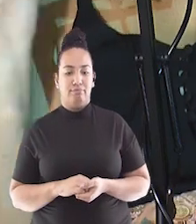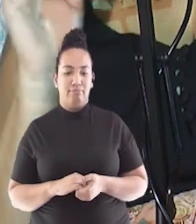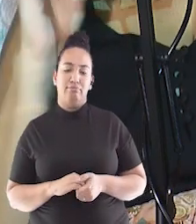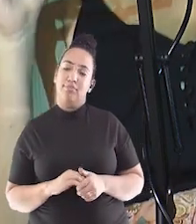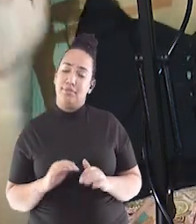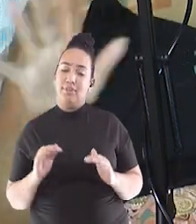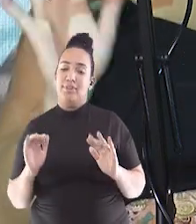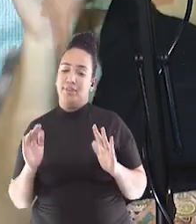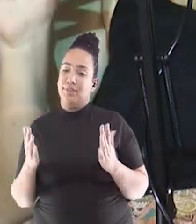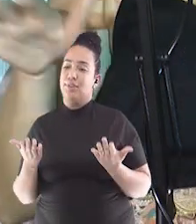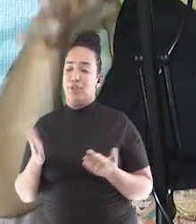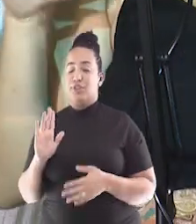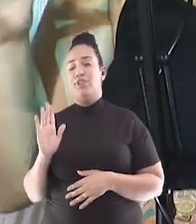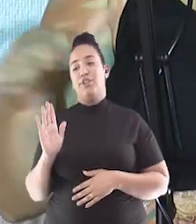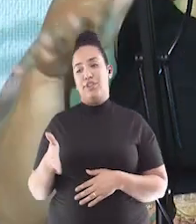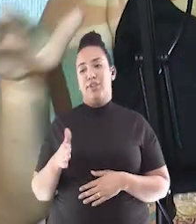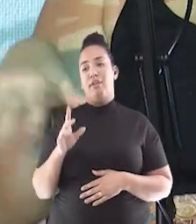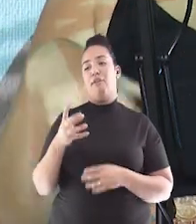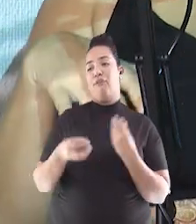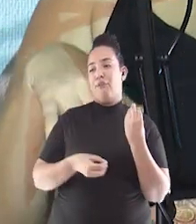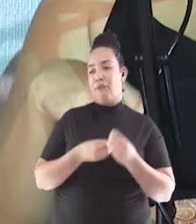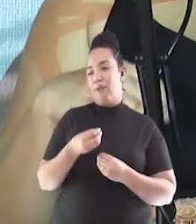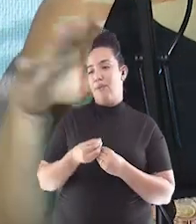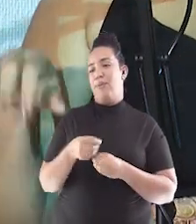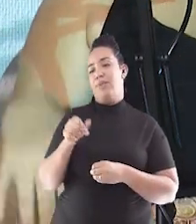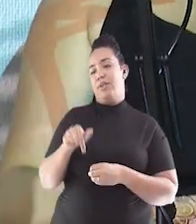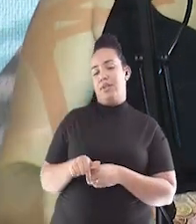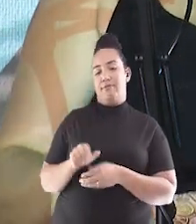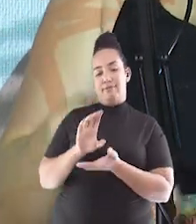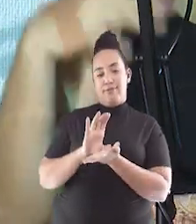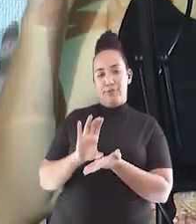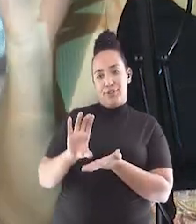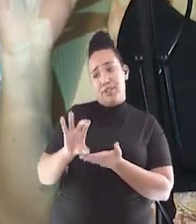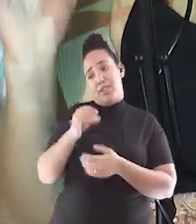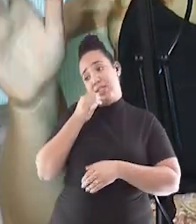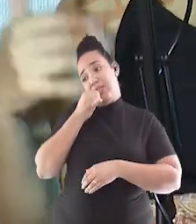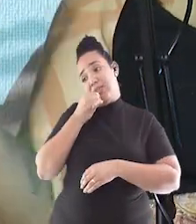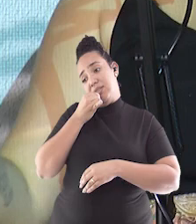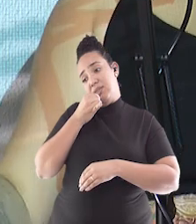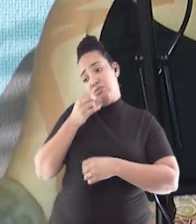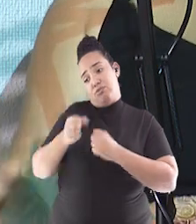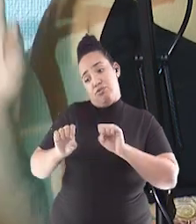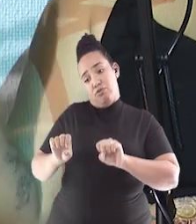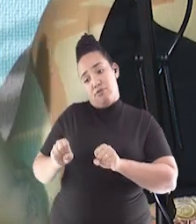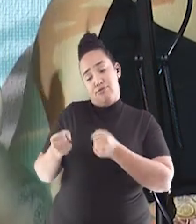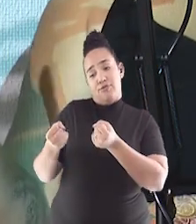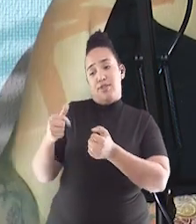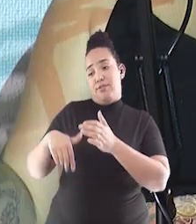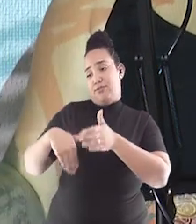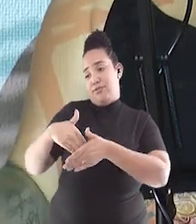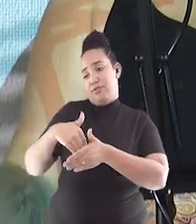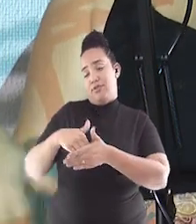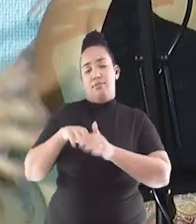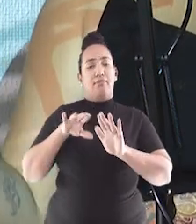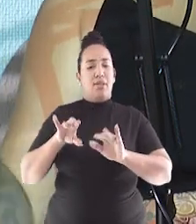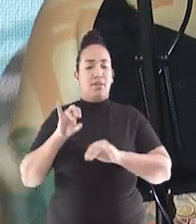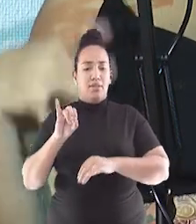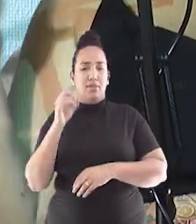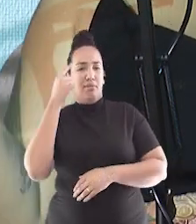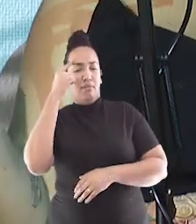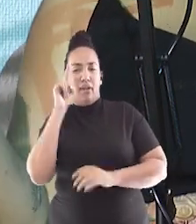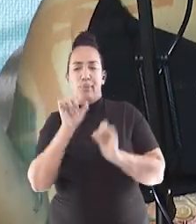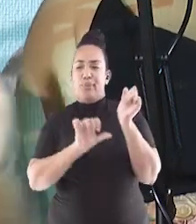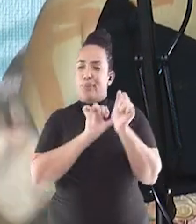já é, né, uma forma de investir aí nessa carreira, que vai que, né? Ou então, tá tudo bem também se mudar de ideia